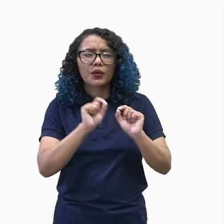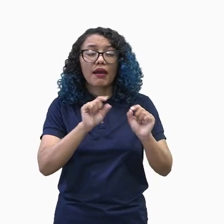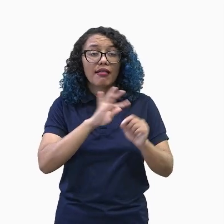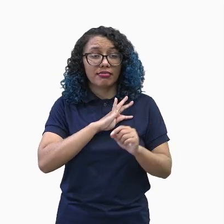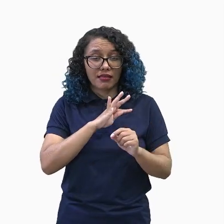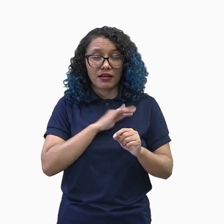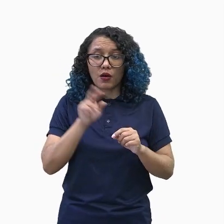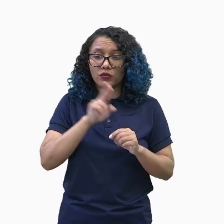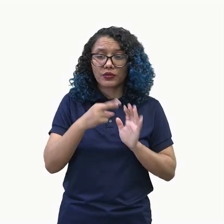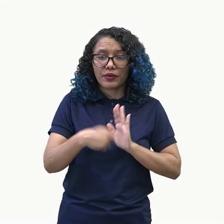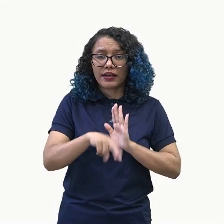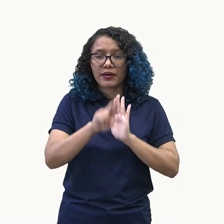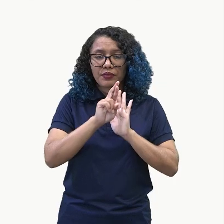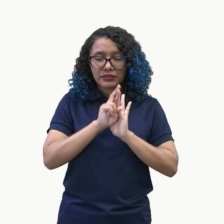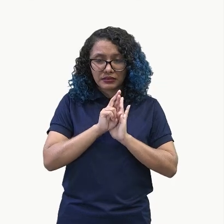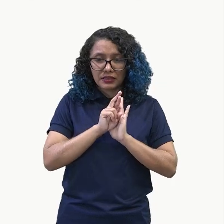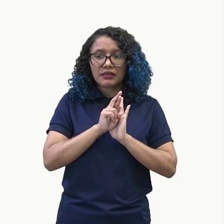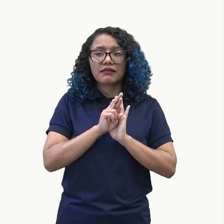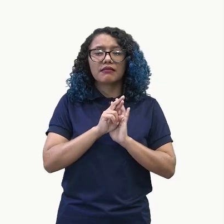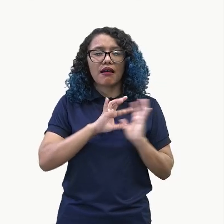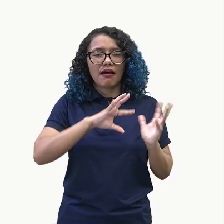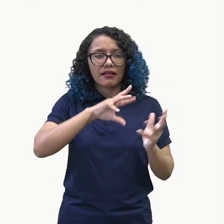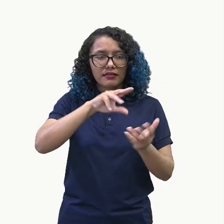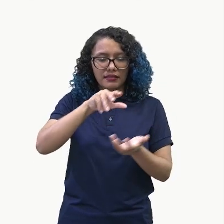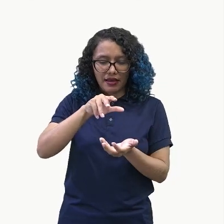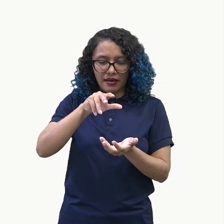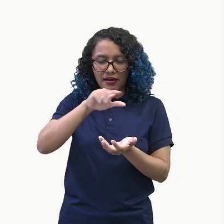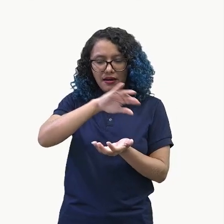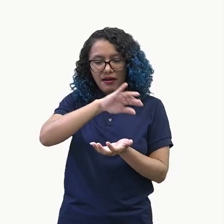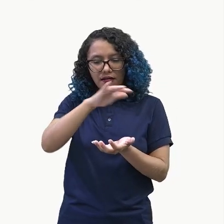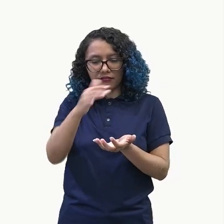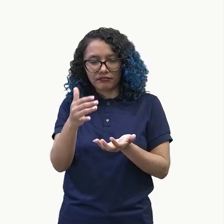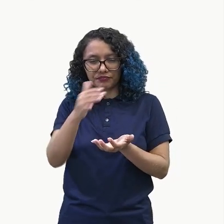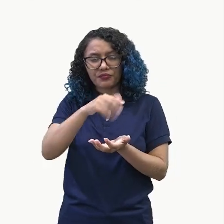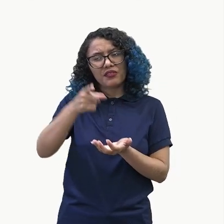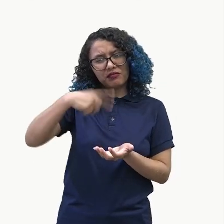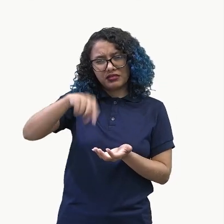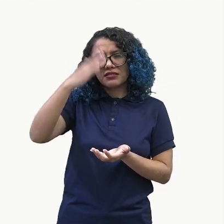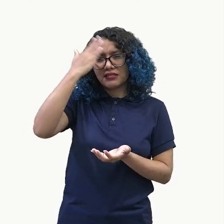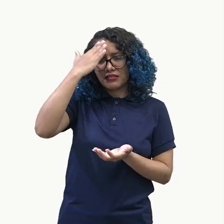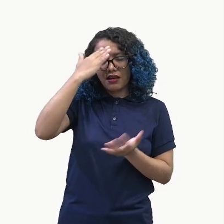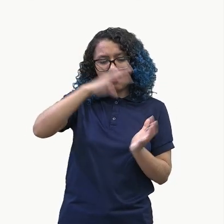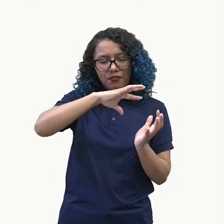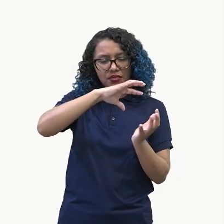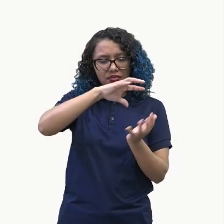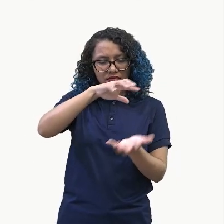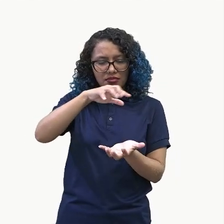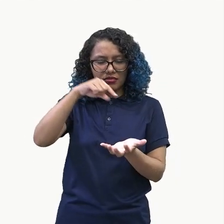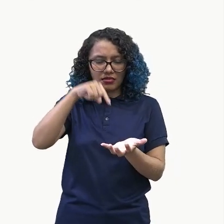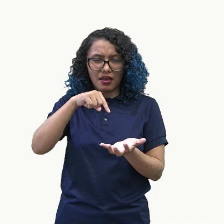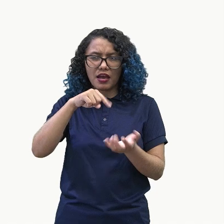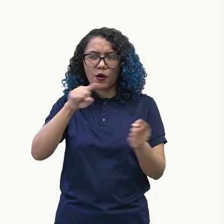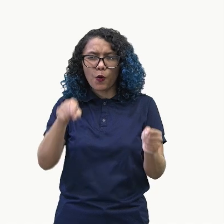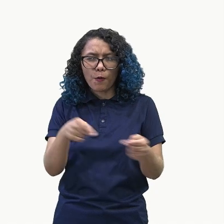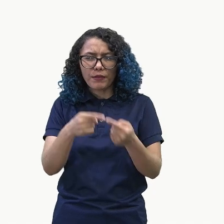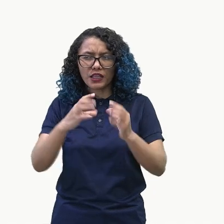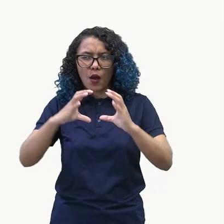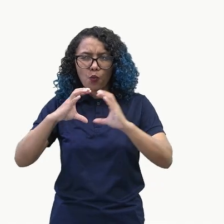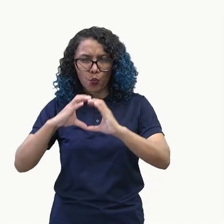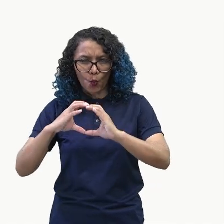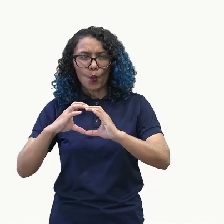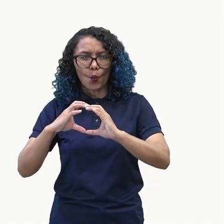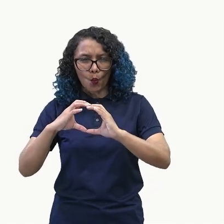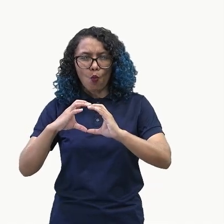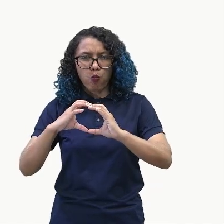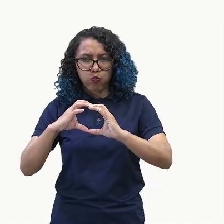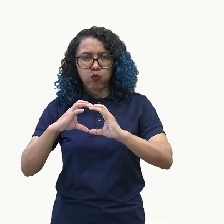para representar a superfície curva da Terra. Vocês sabem que a Terra ela é uma geóide, não é isso?